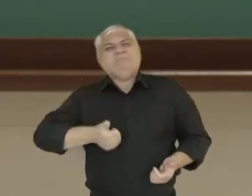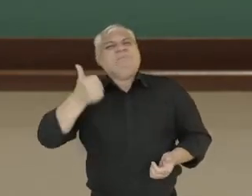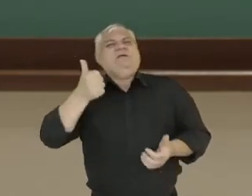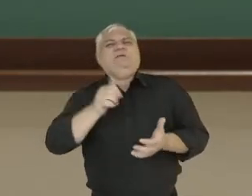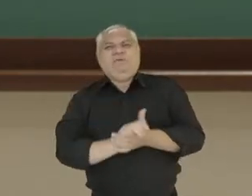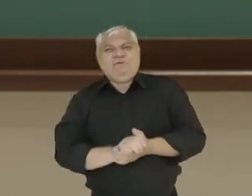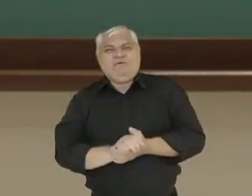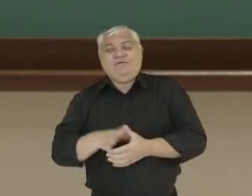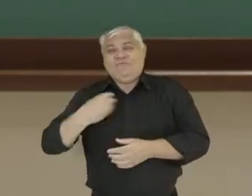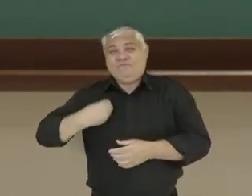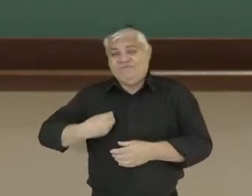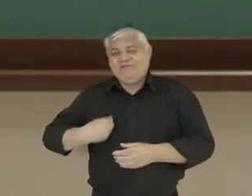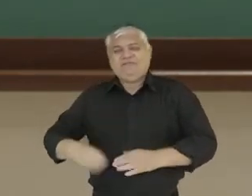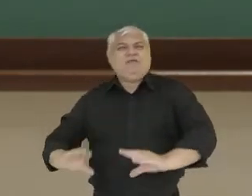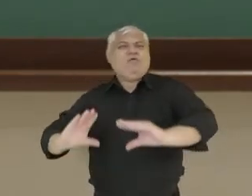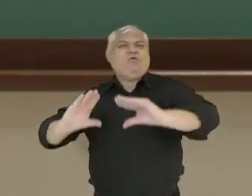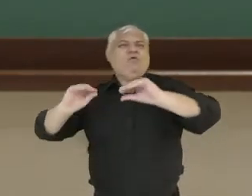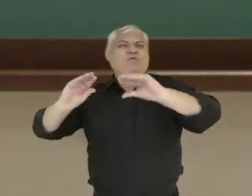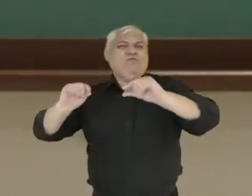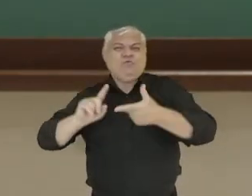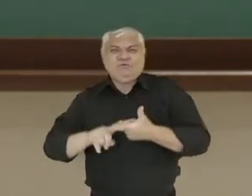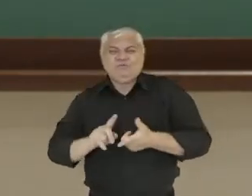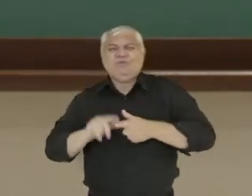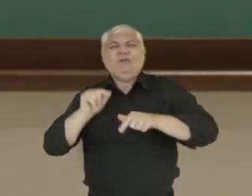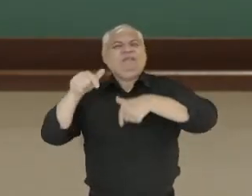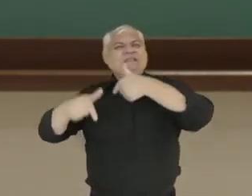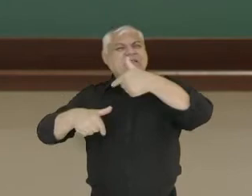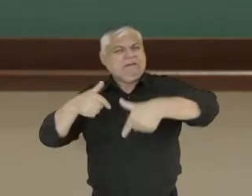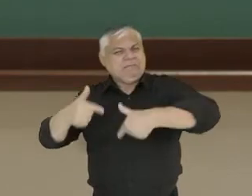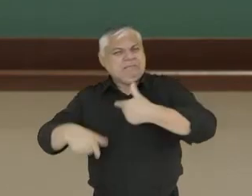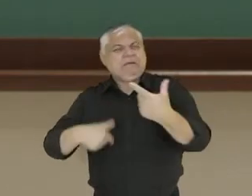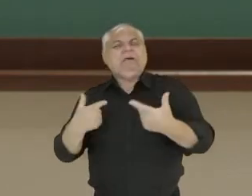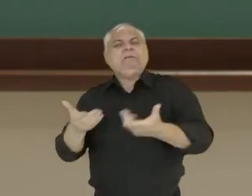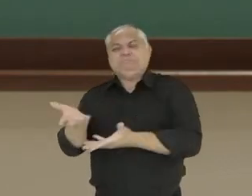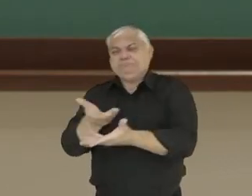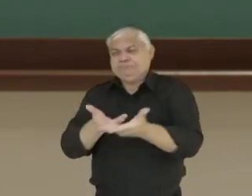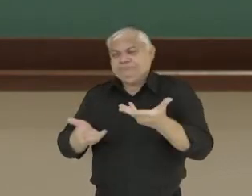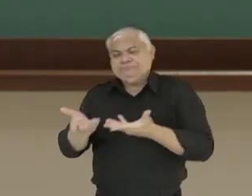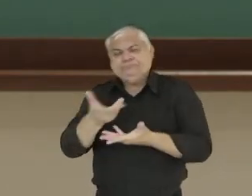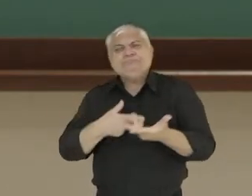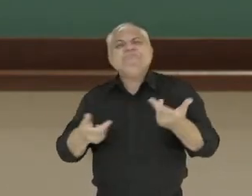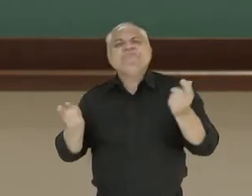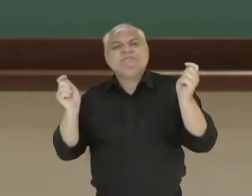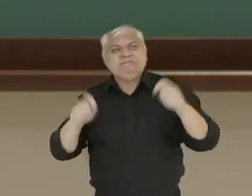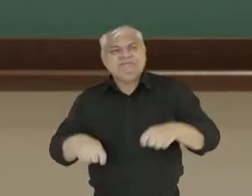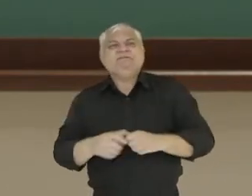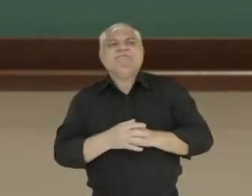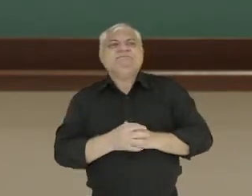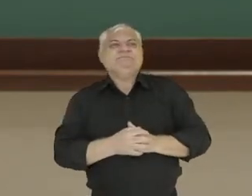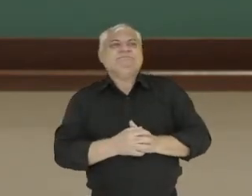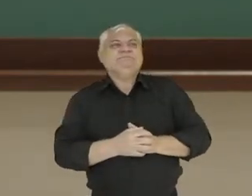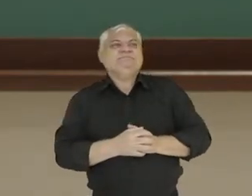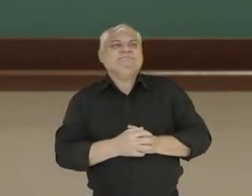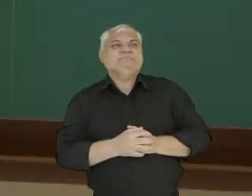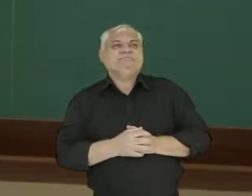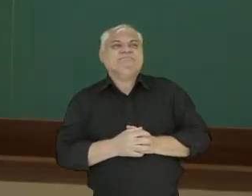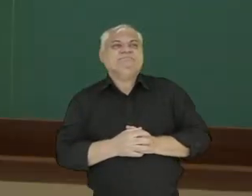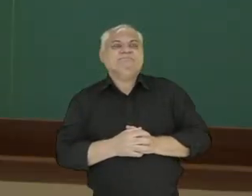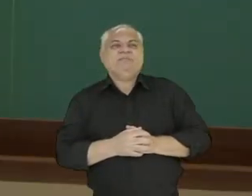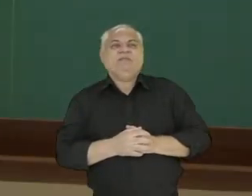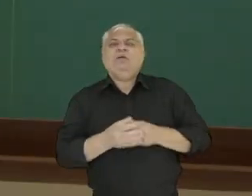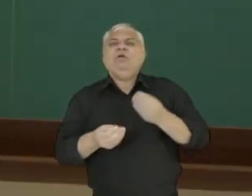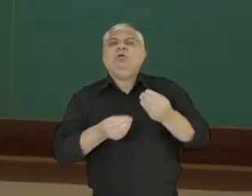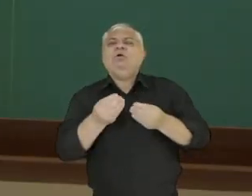confortáveis, dispondo também de serviços que lhes atenderão com muito mais qualidade e eficiência. E como